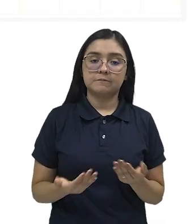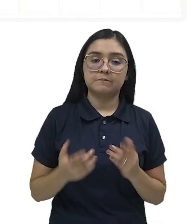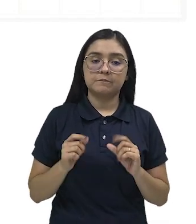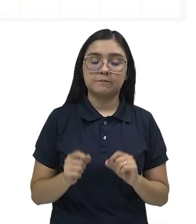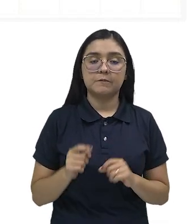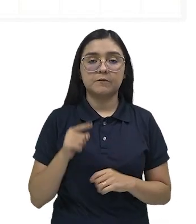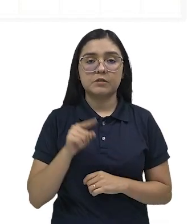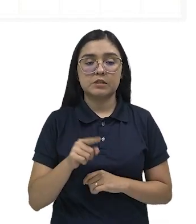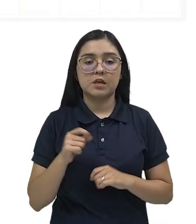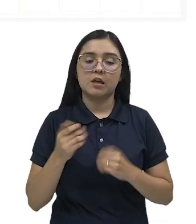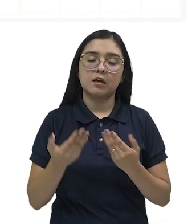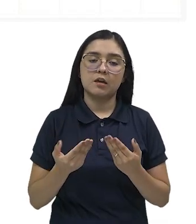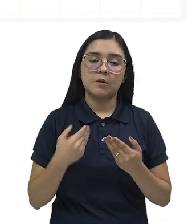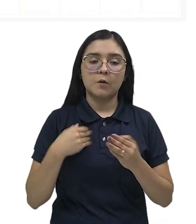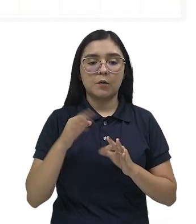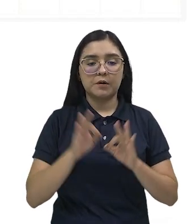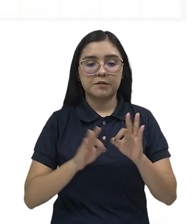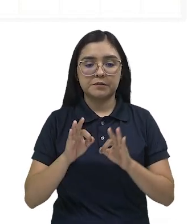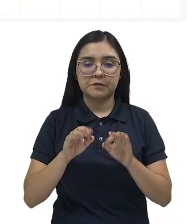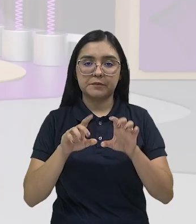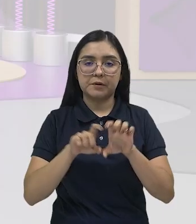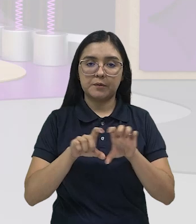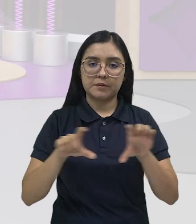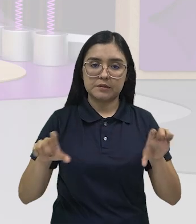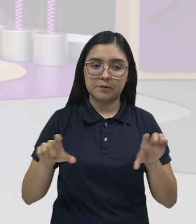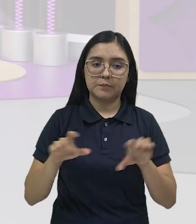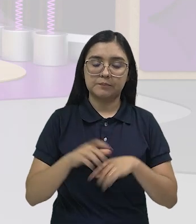você montou o sistema de